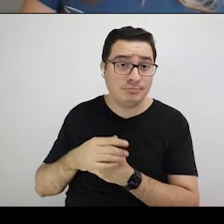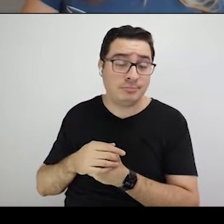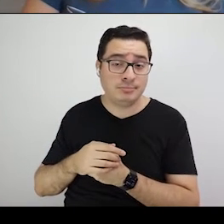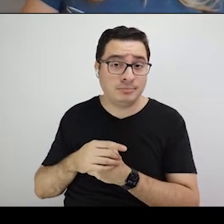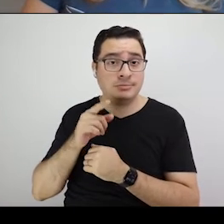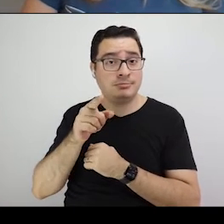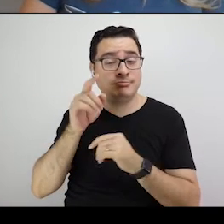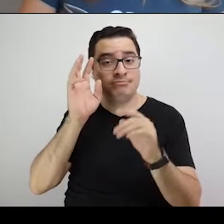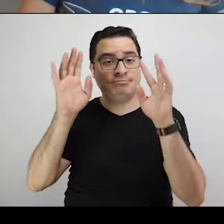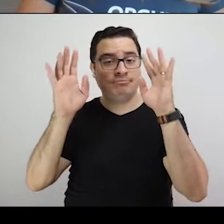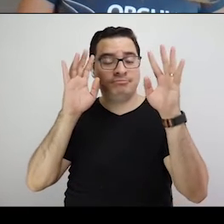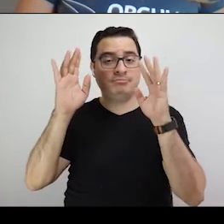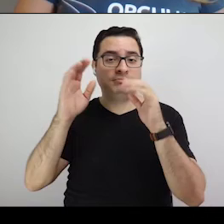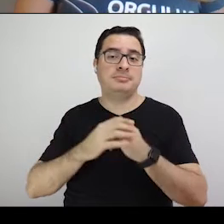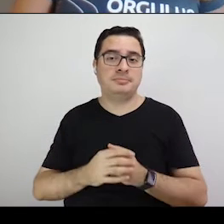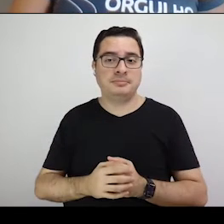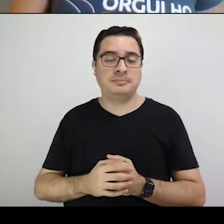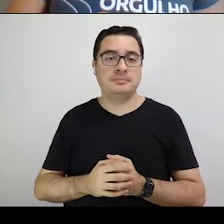refletirem.